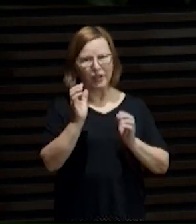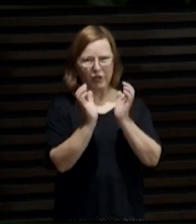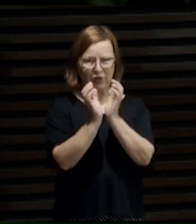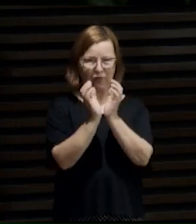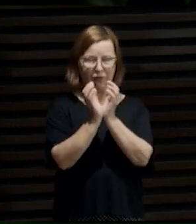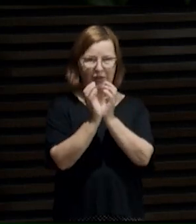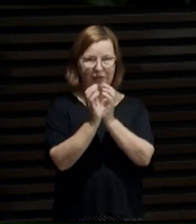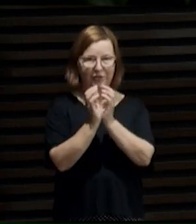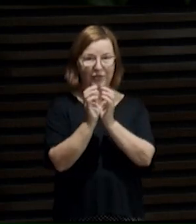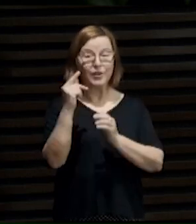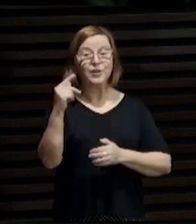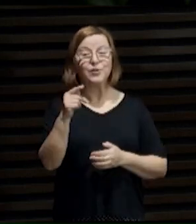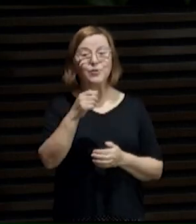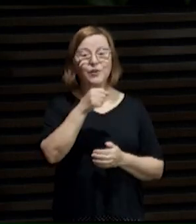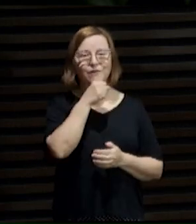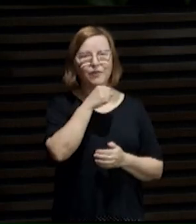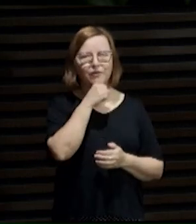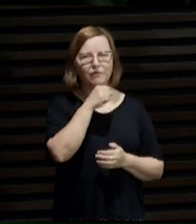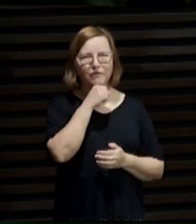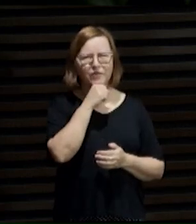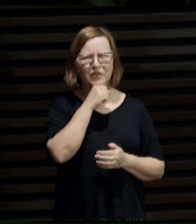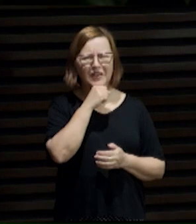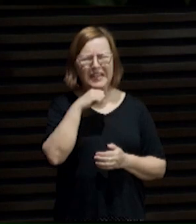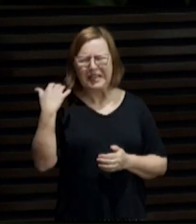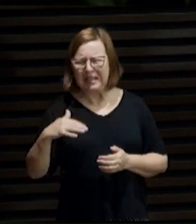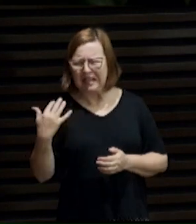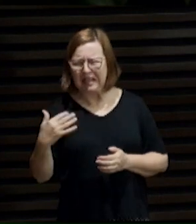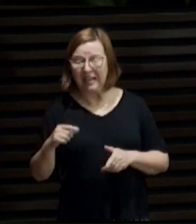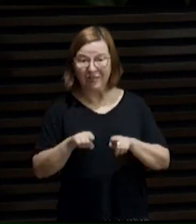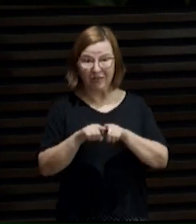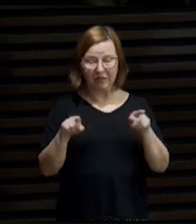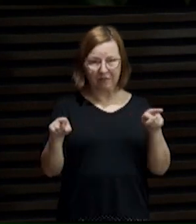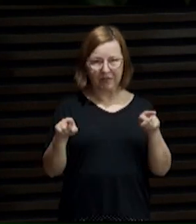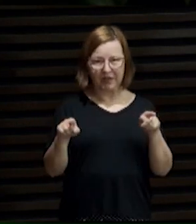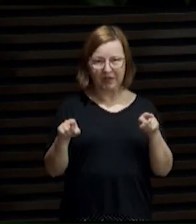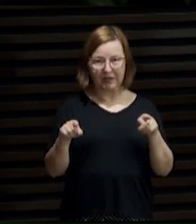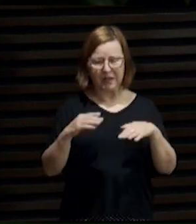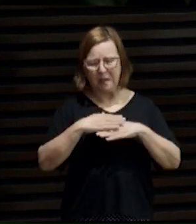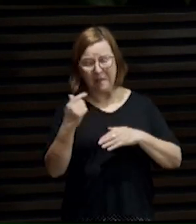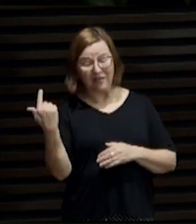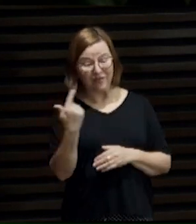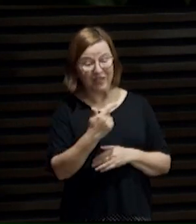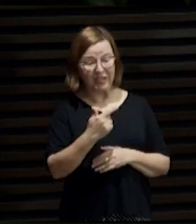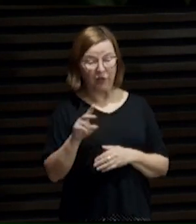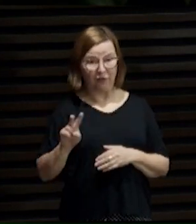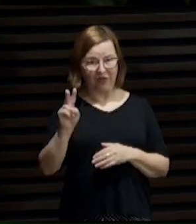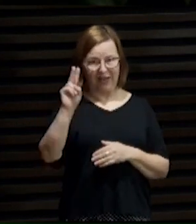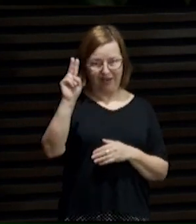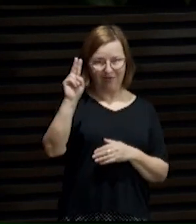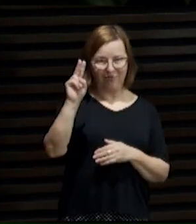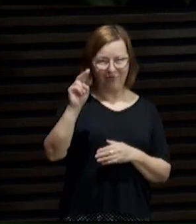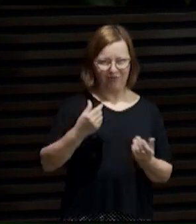da sua avó, que é caríssimo, mas que mais do que o valor em relação